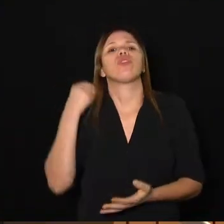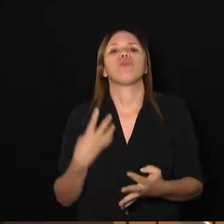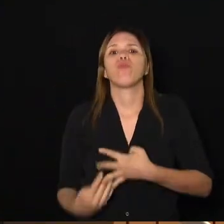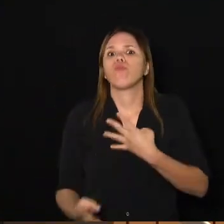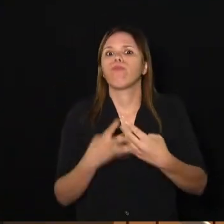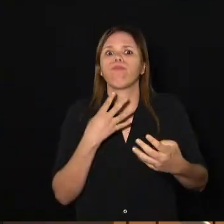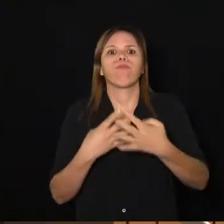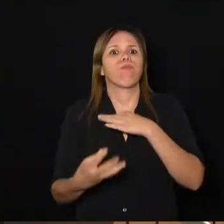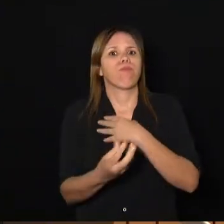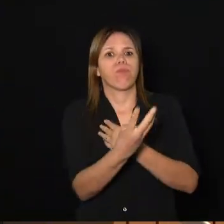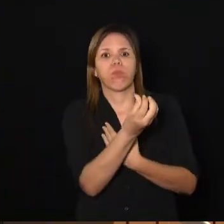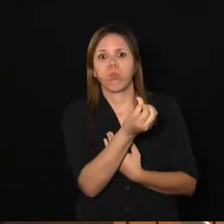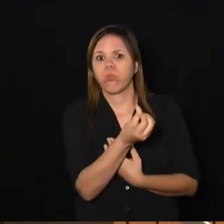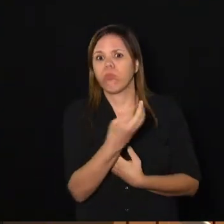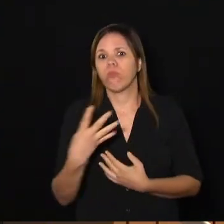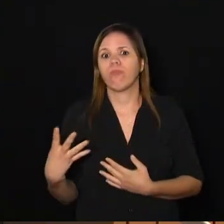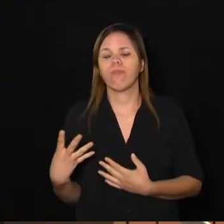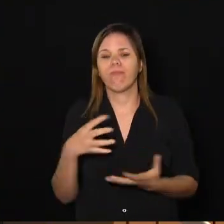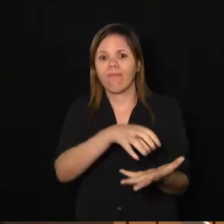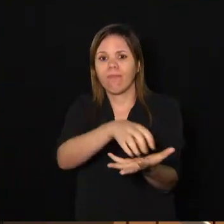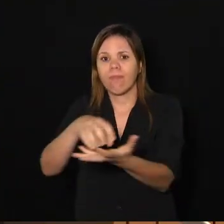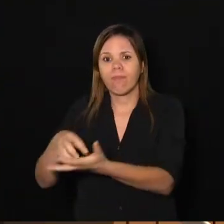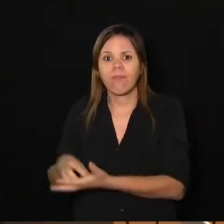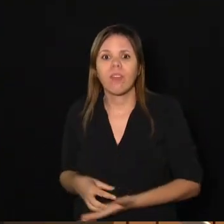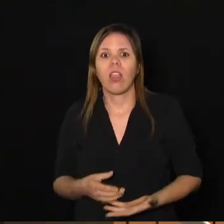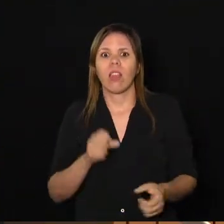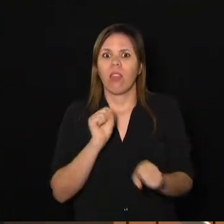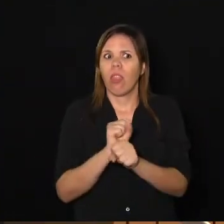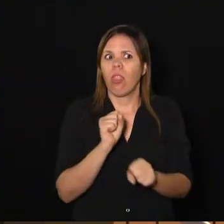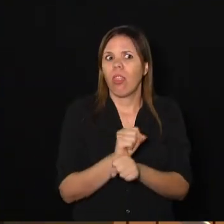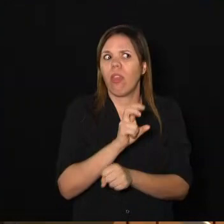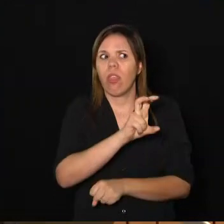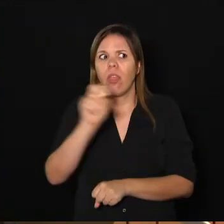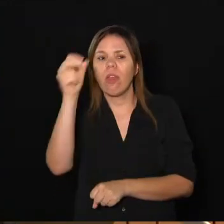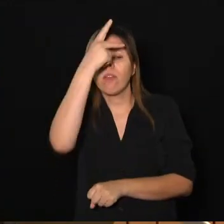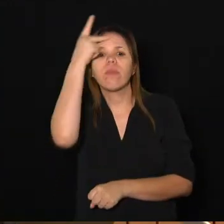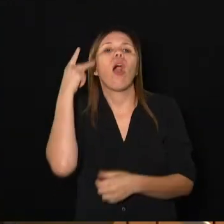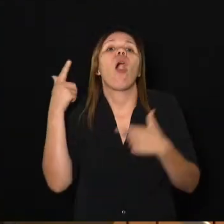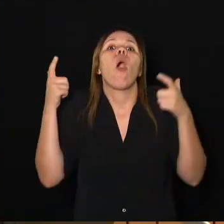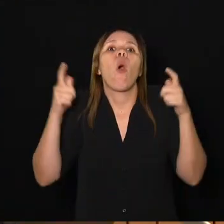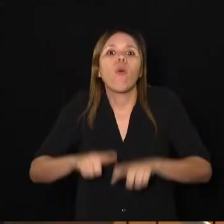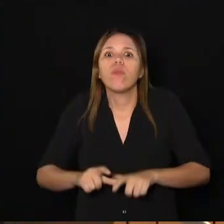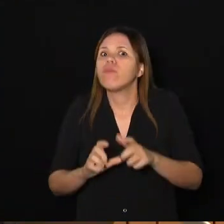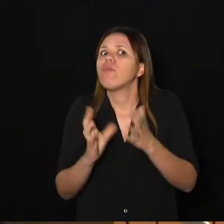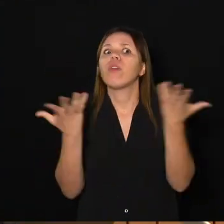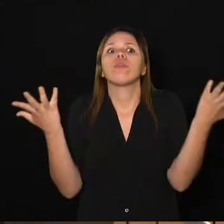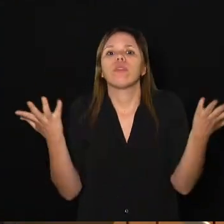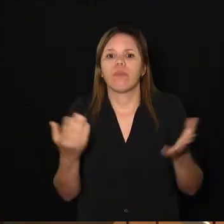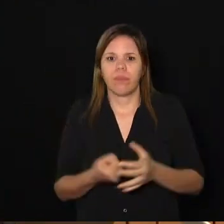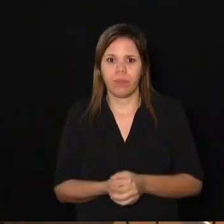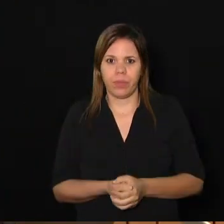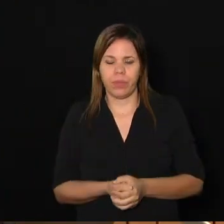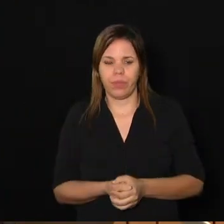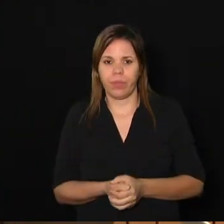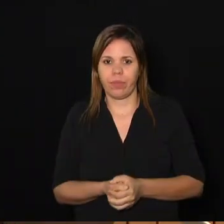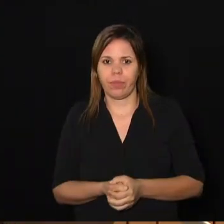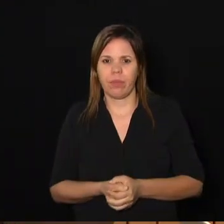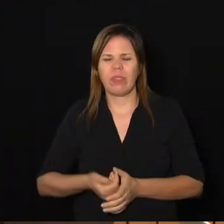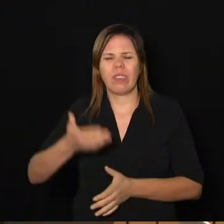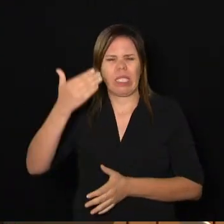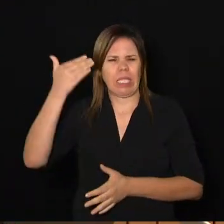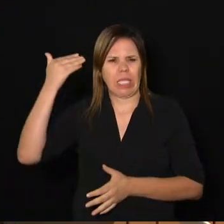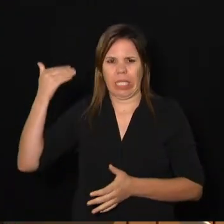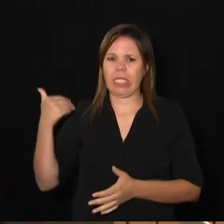são 64 postos por 500 pessoas esperando onde isso vai parar houve um tempo